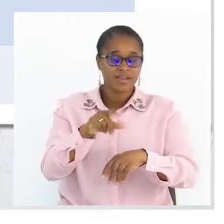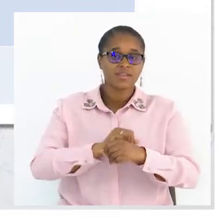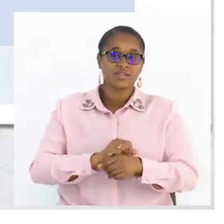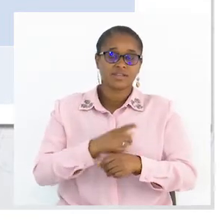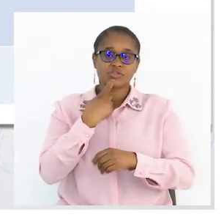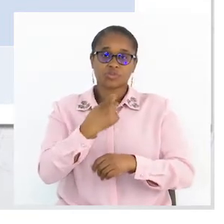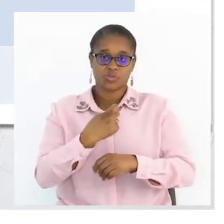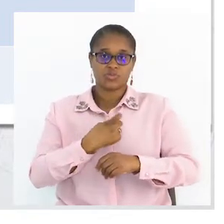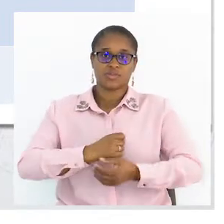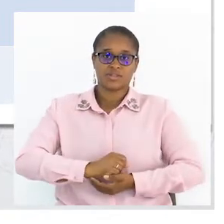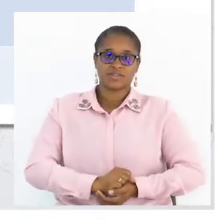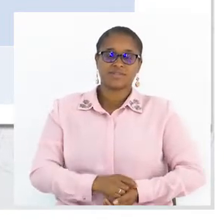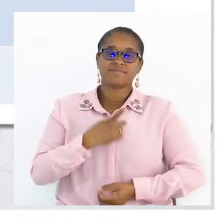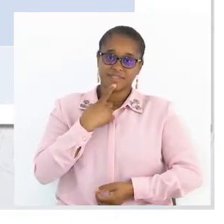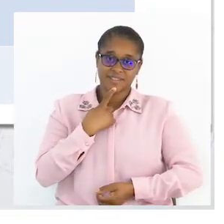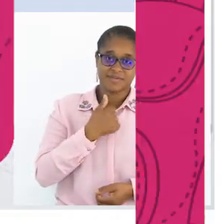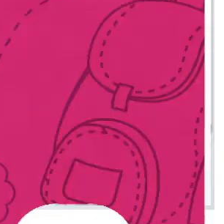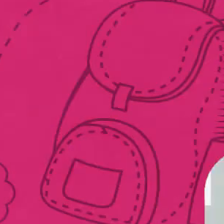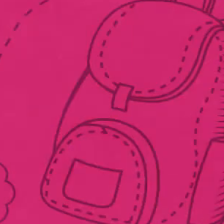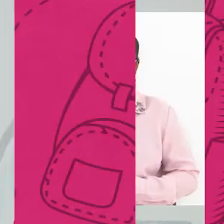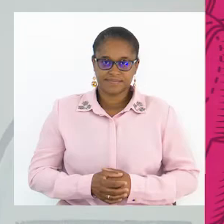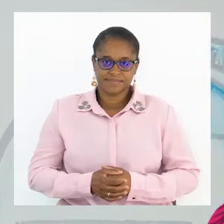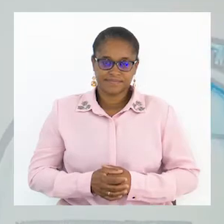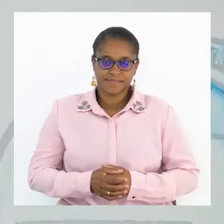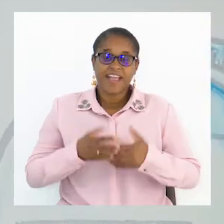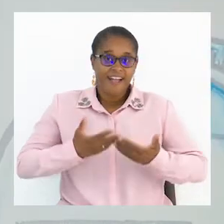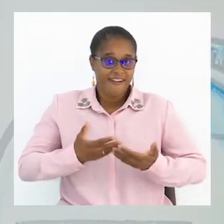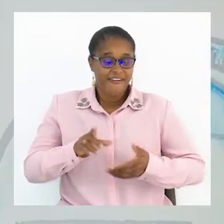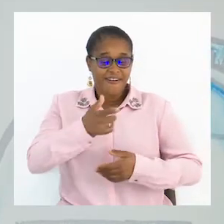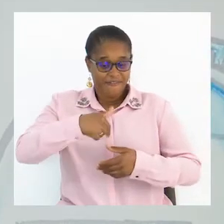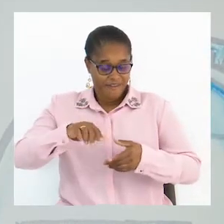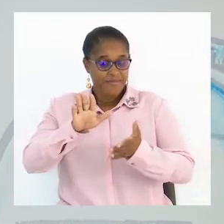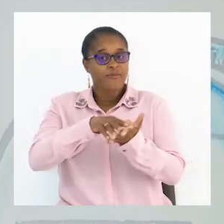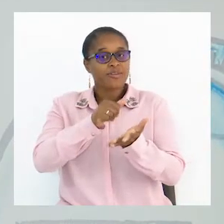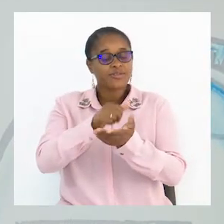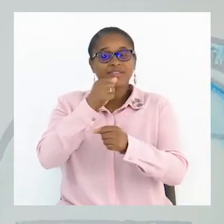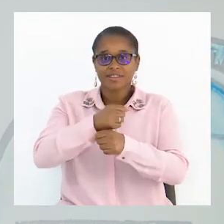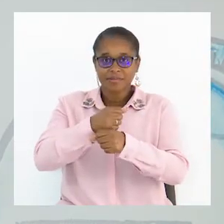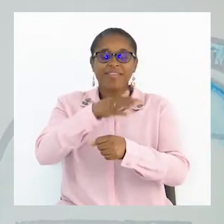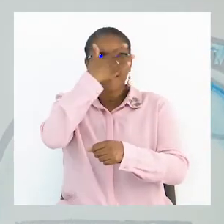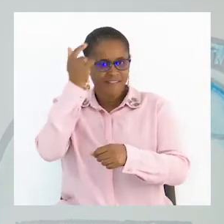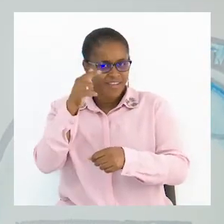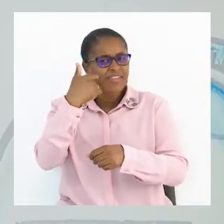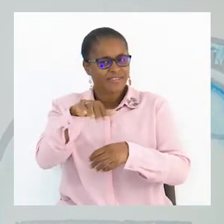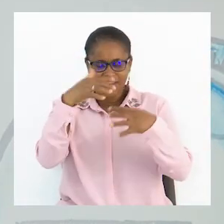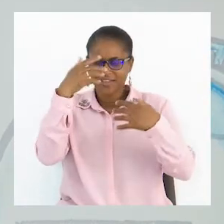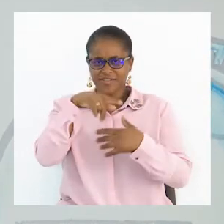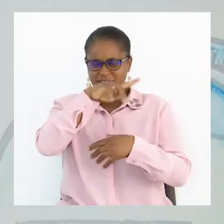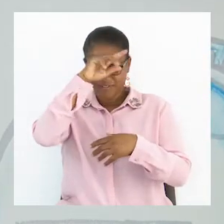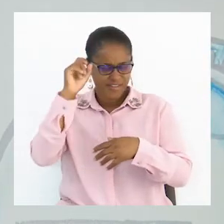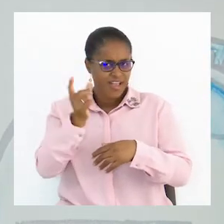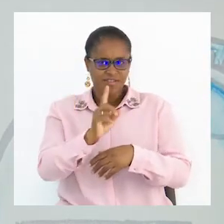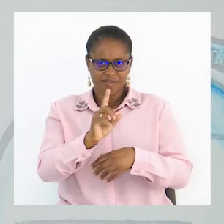essas perguntas, certo? Agora, então, vamos à correção de exercício. Foi fácil, não tiveram nenhuma dificuldade, pois